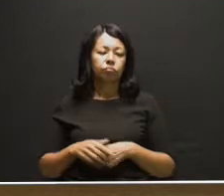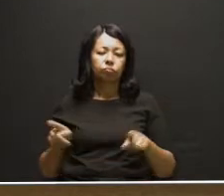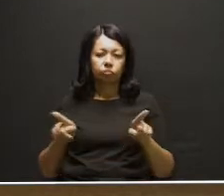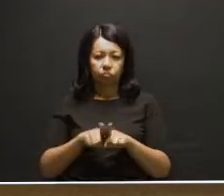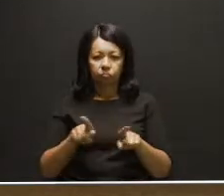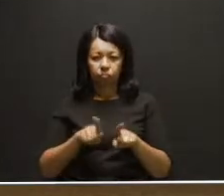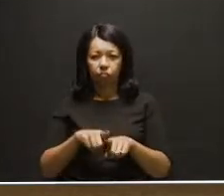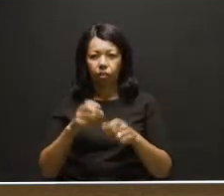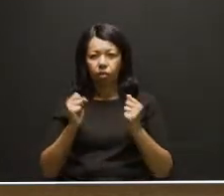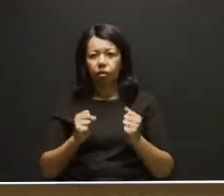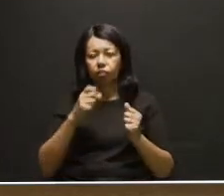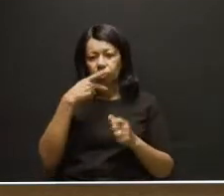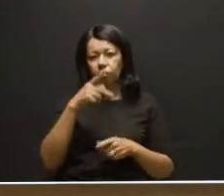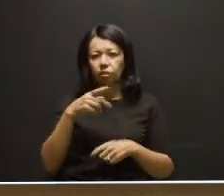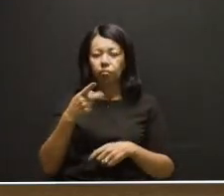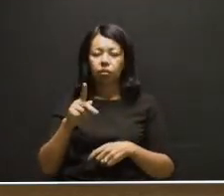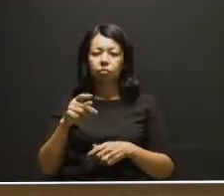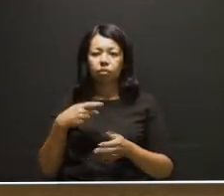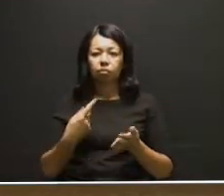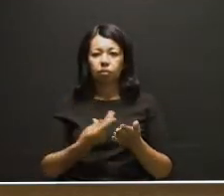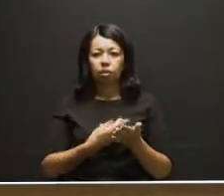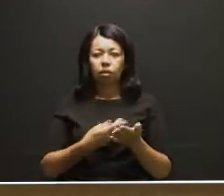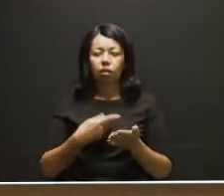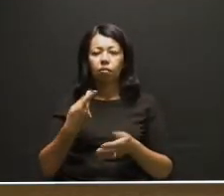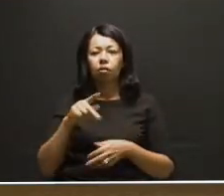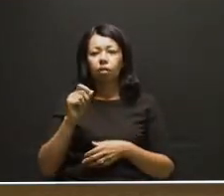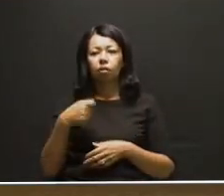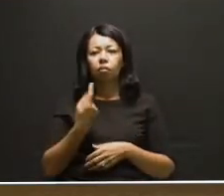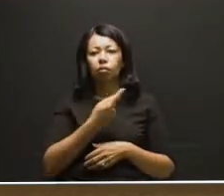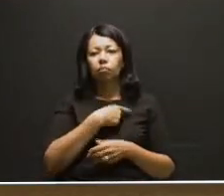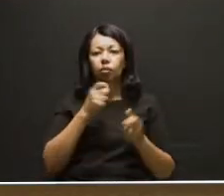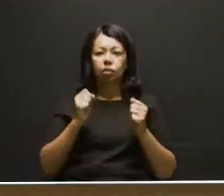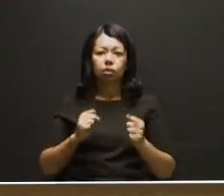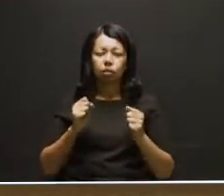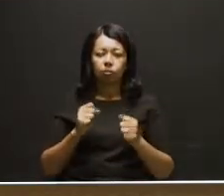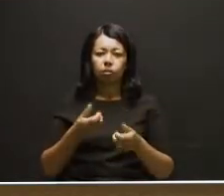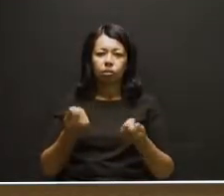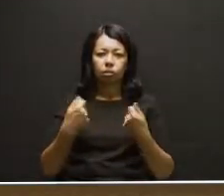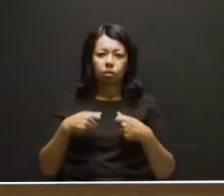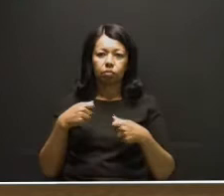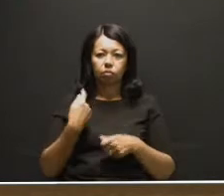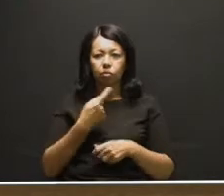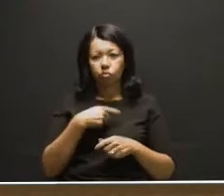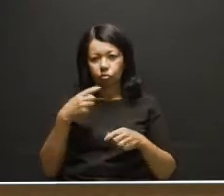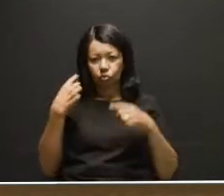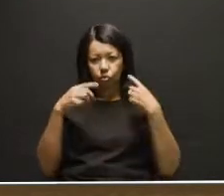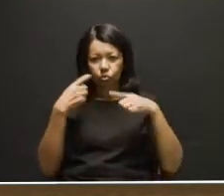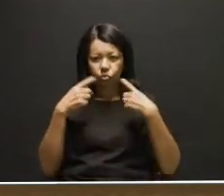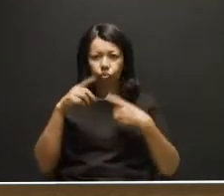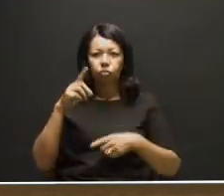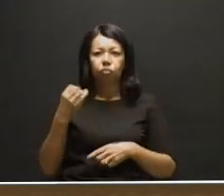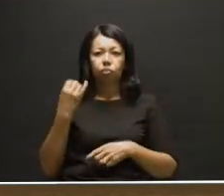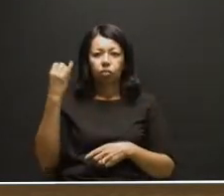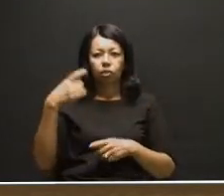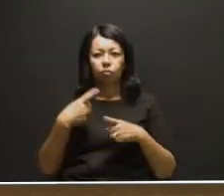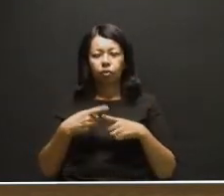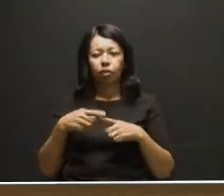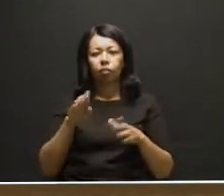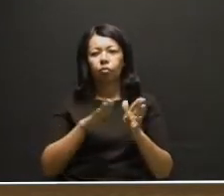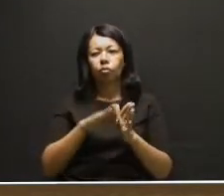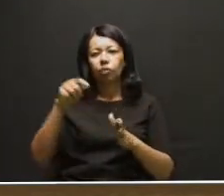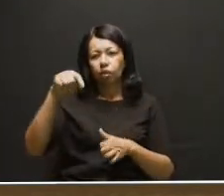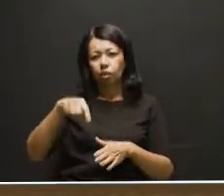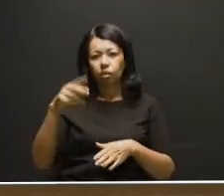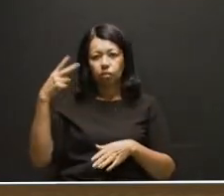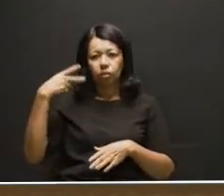posso te dizer para si para não ser injusto que a gente faça valer o nosso discurso aqui porque todo mundo todo mundo aqui